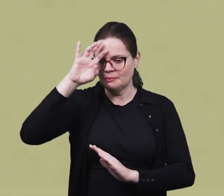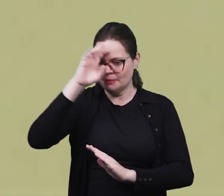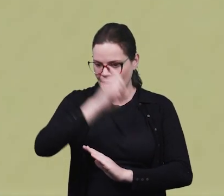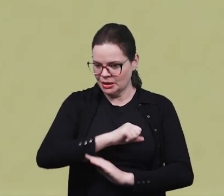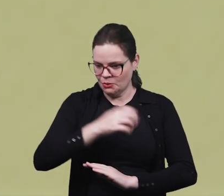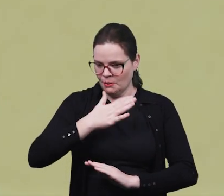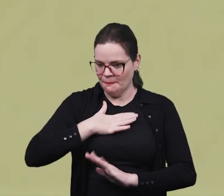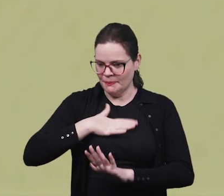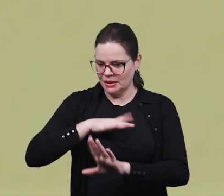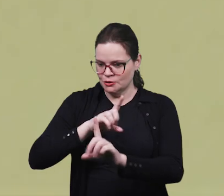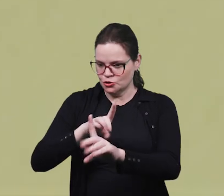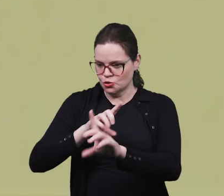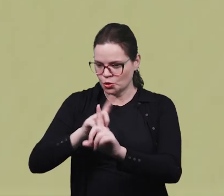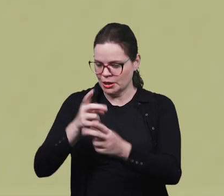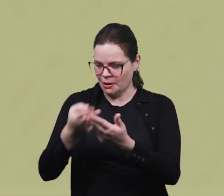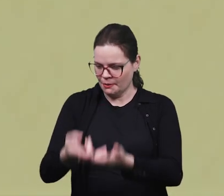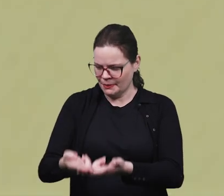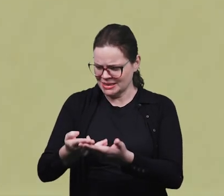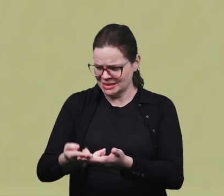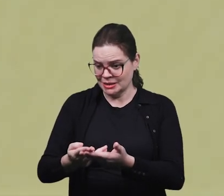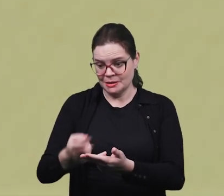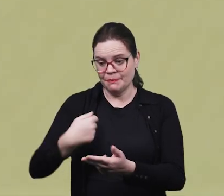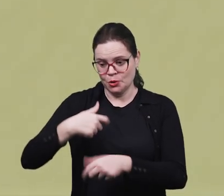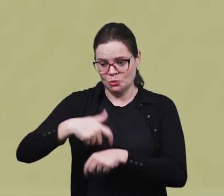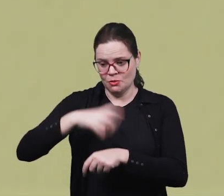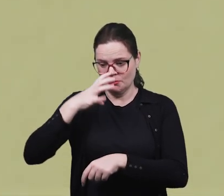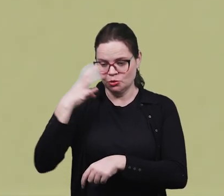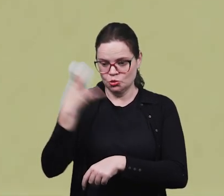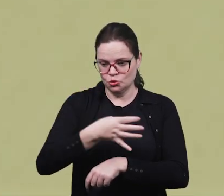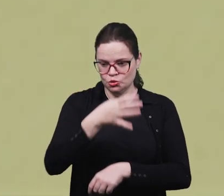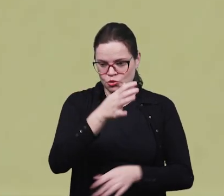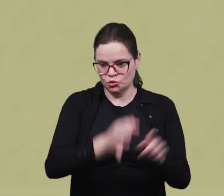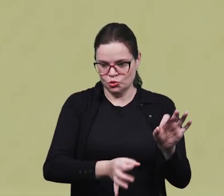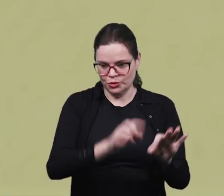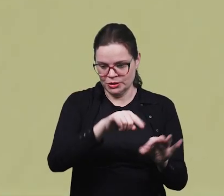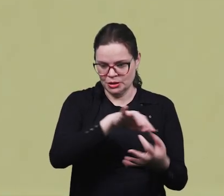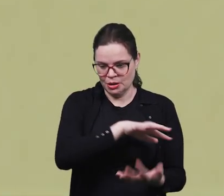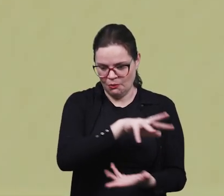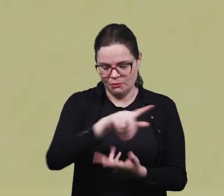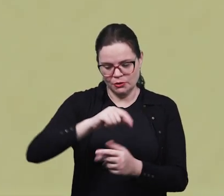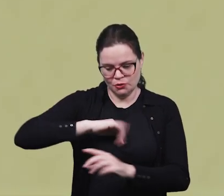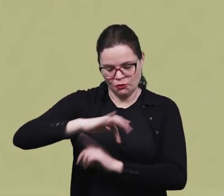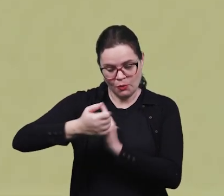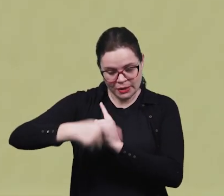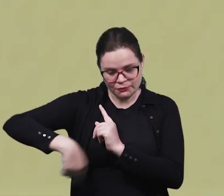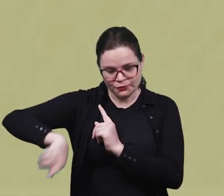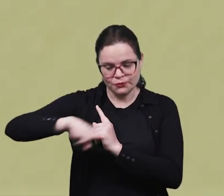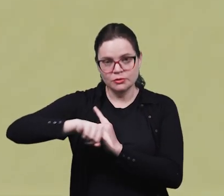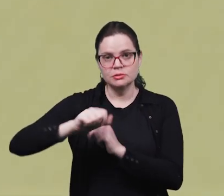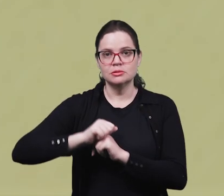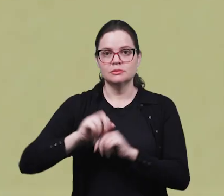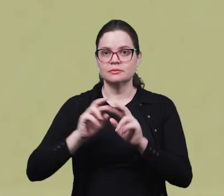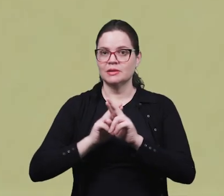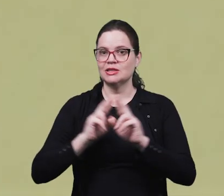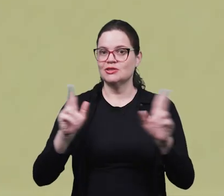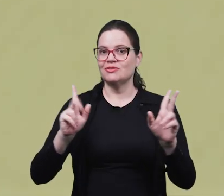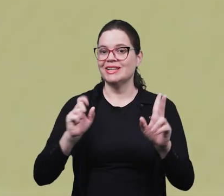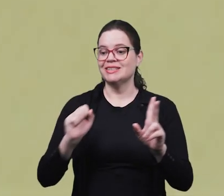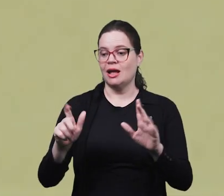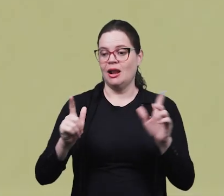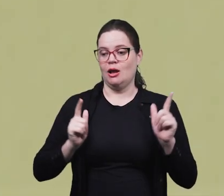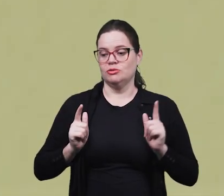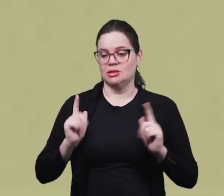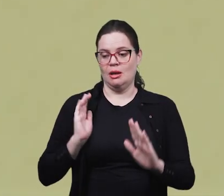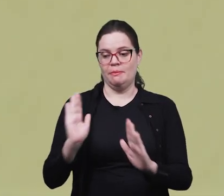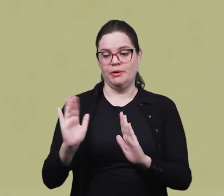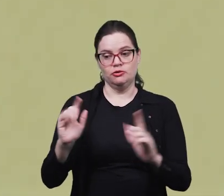paciência, também eu te guardarei da hora da tentação que há de vir sobre o mundo para tentar os que habitam a terra. Diferente do que ele fala para a igreja